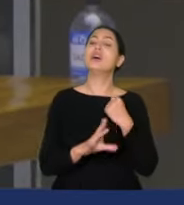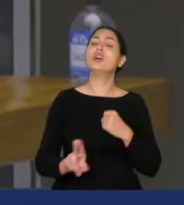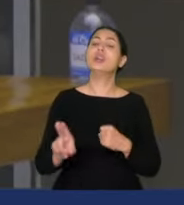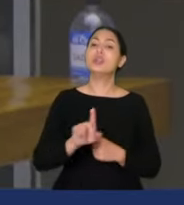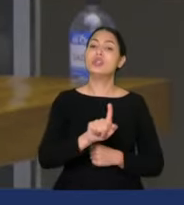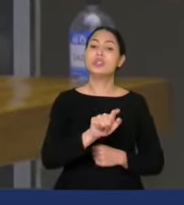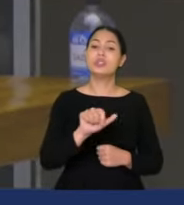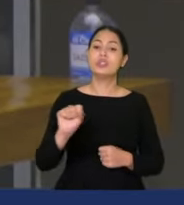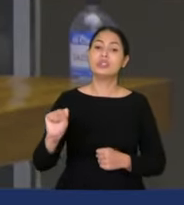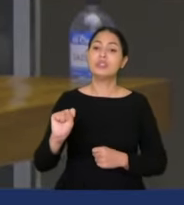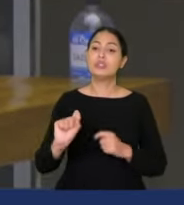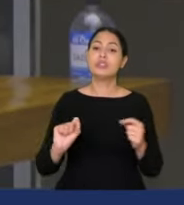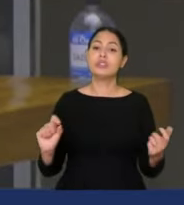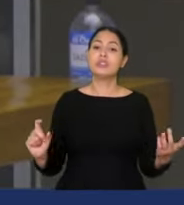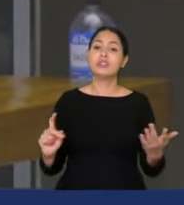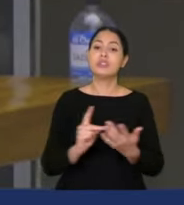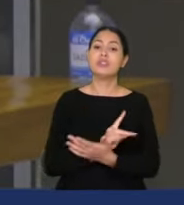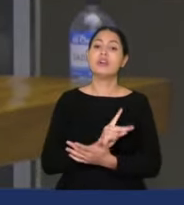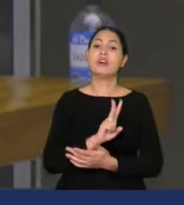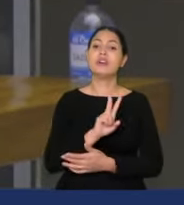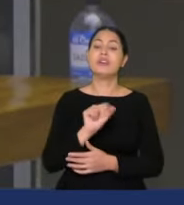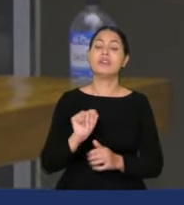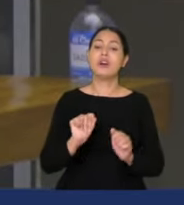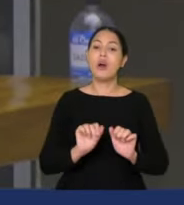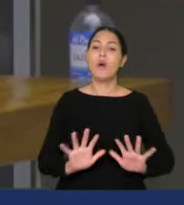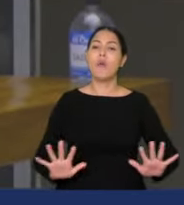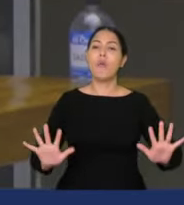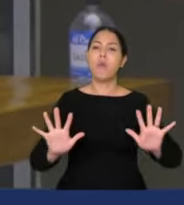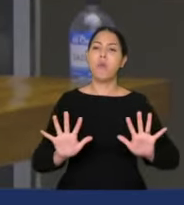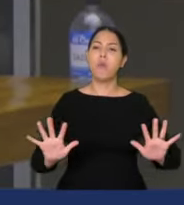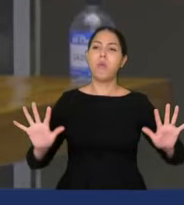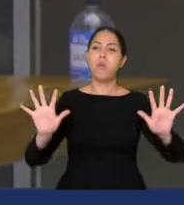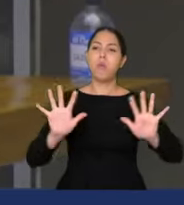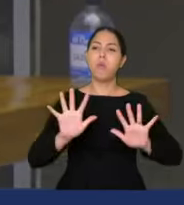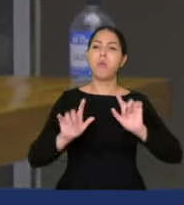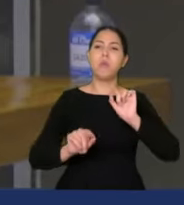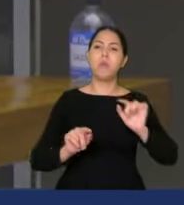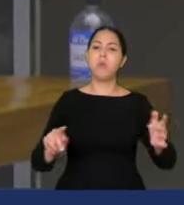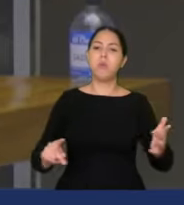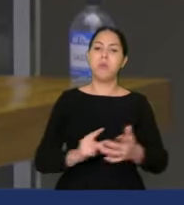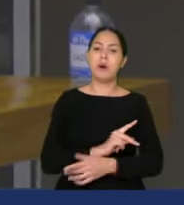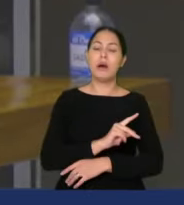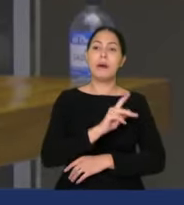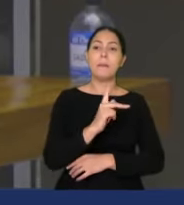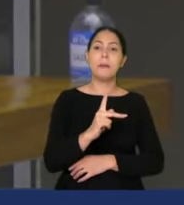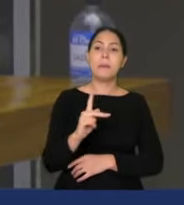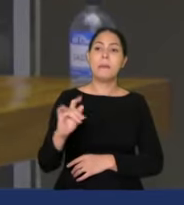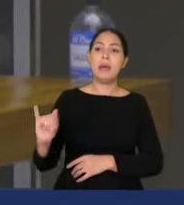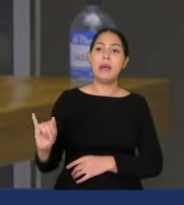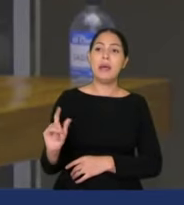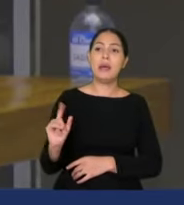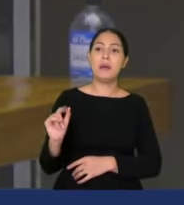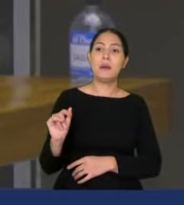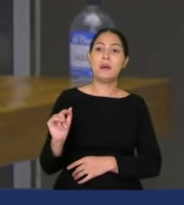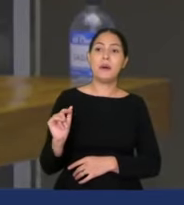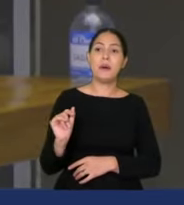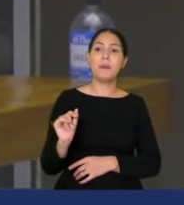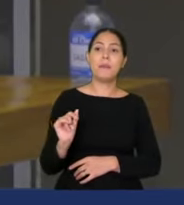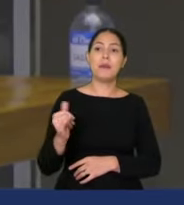provocar um efeito turbinado do PPI no preço da energia.